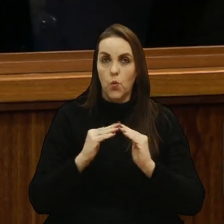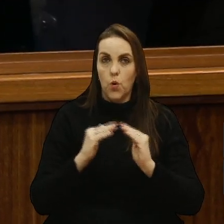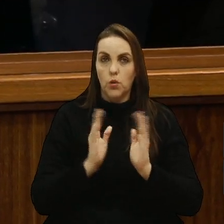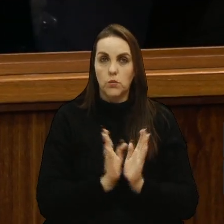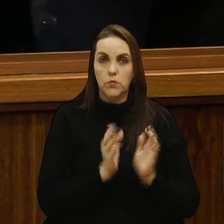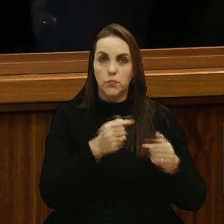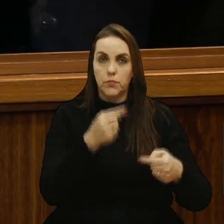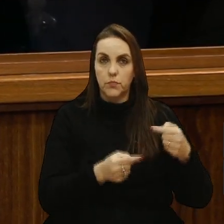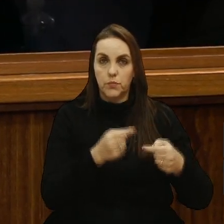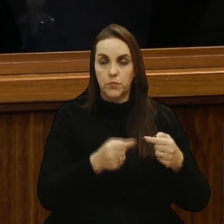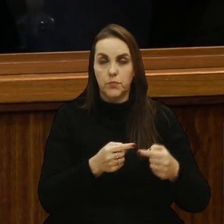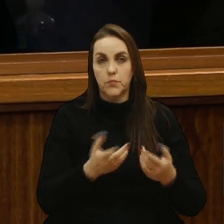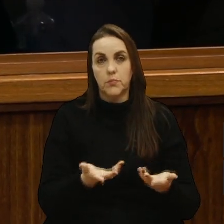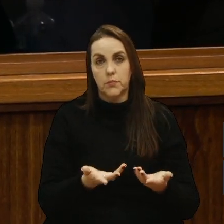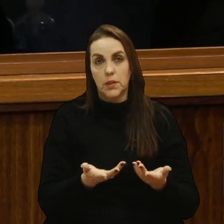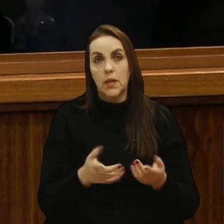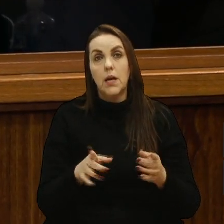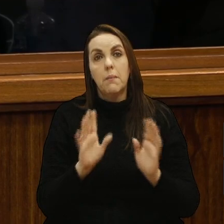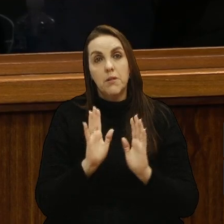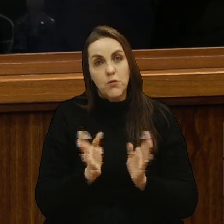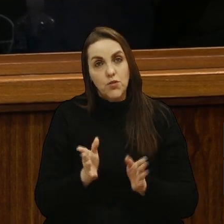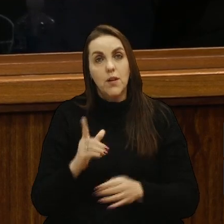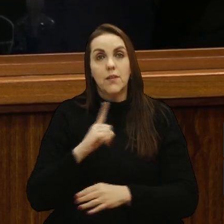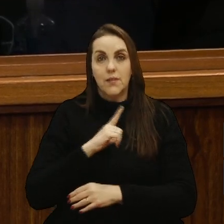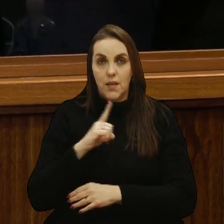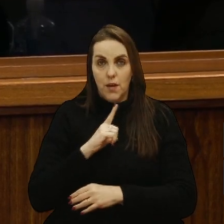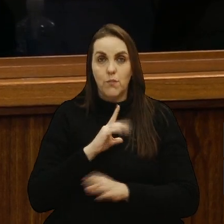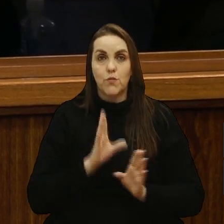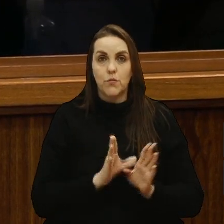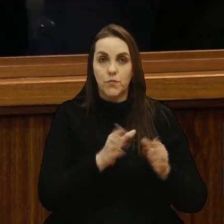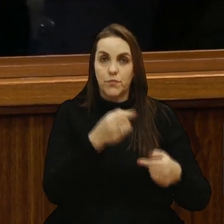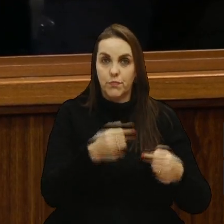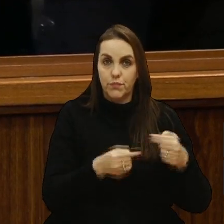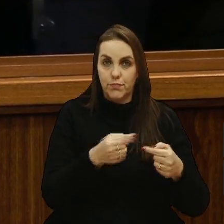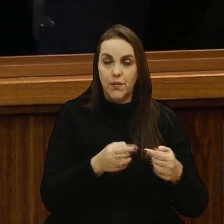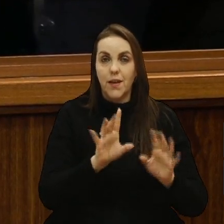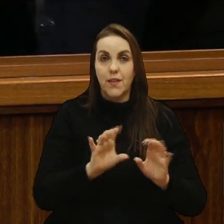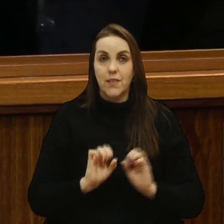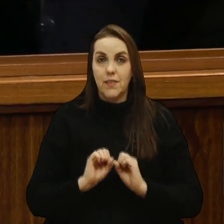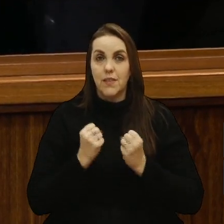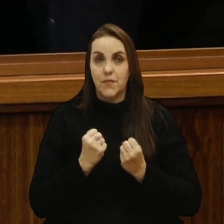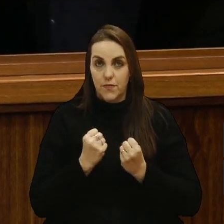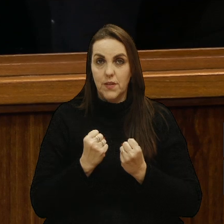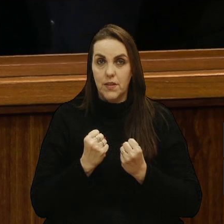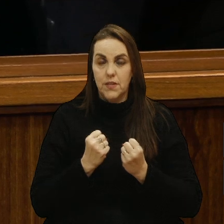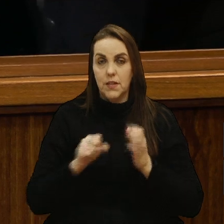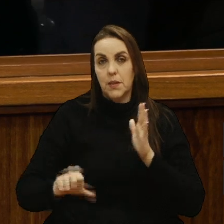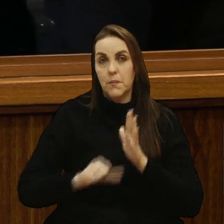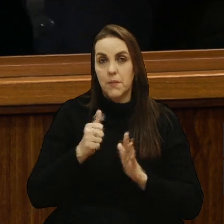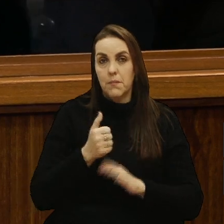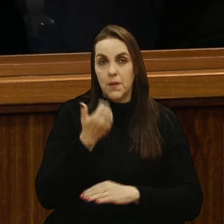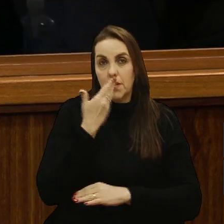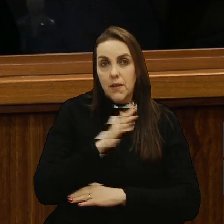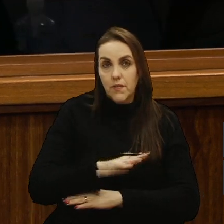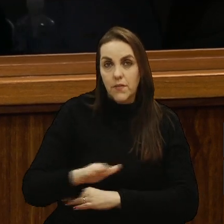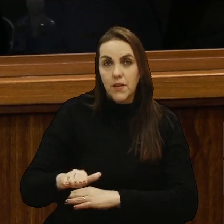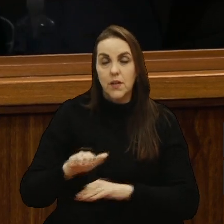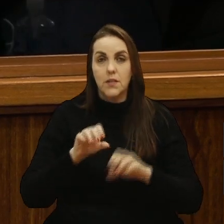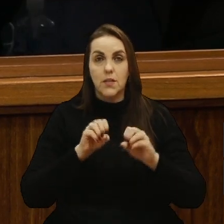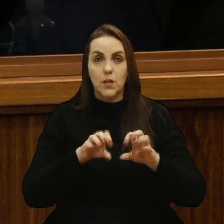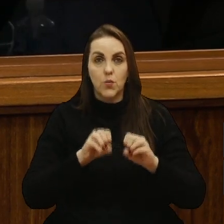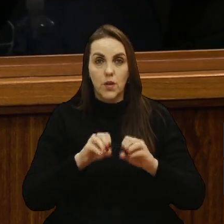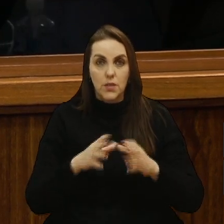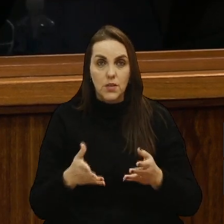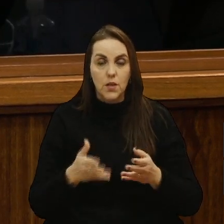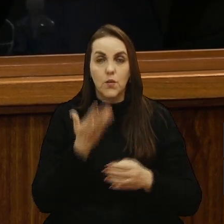já temos uma frente, que inclusive o senhor faz parte, que é em defesa da primeira infância, da educação